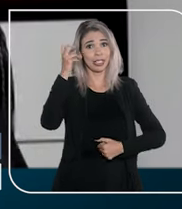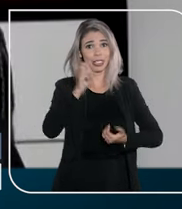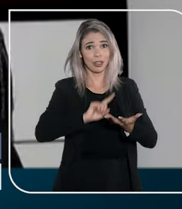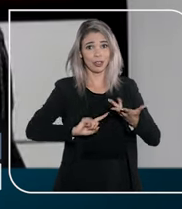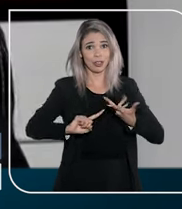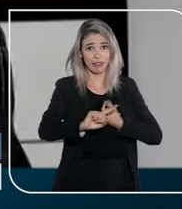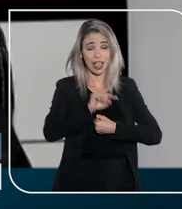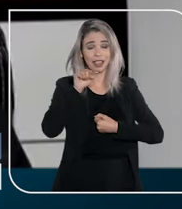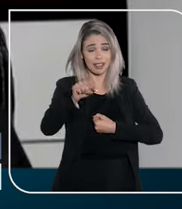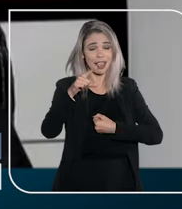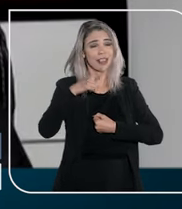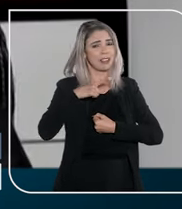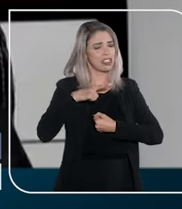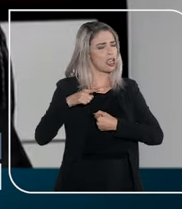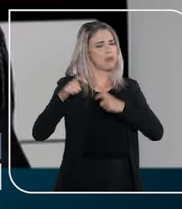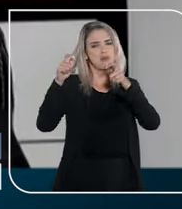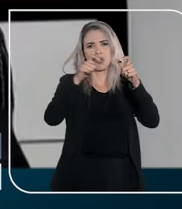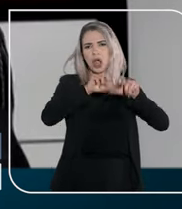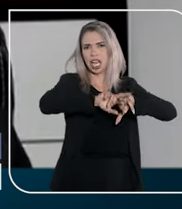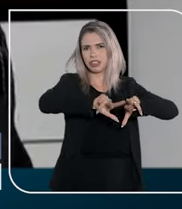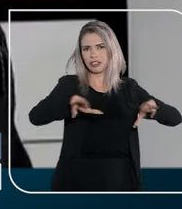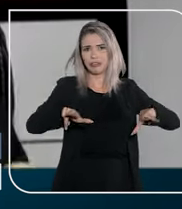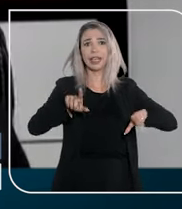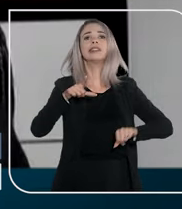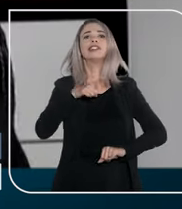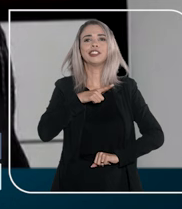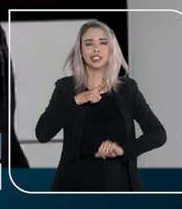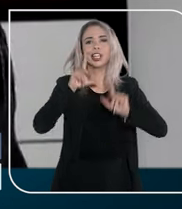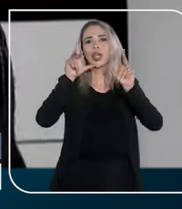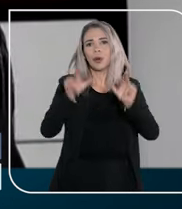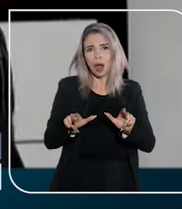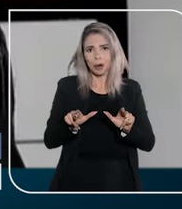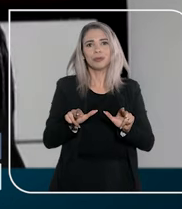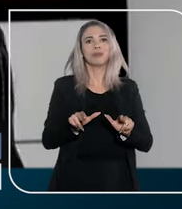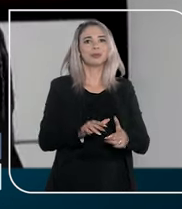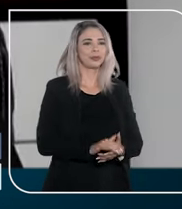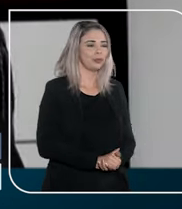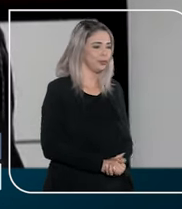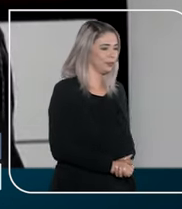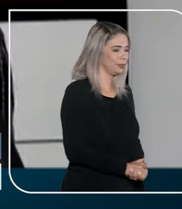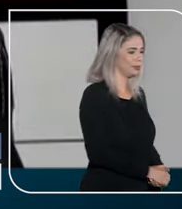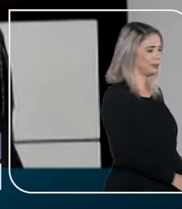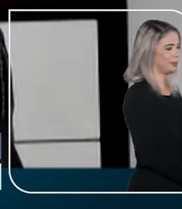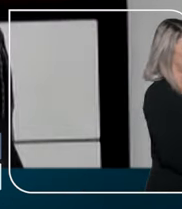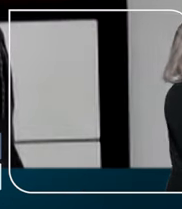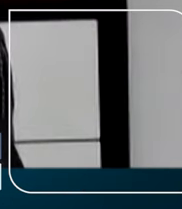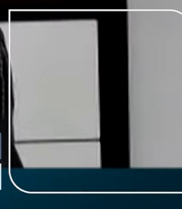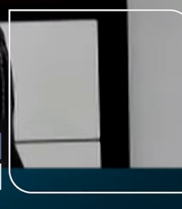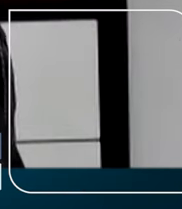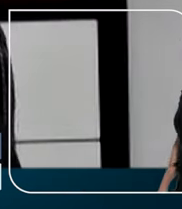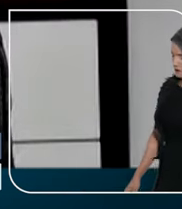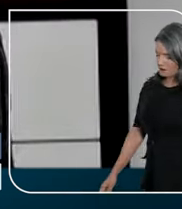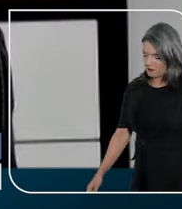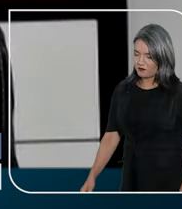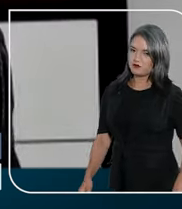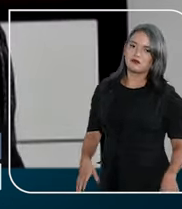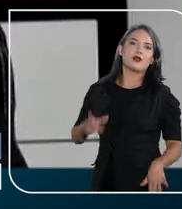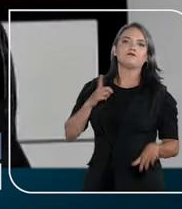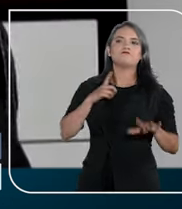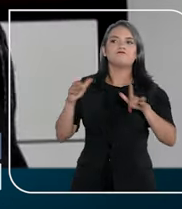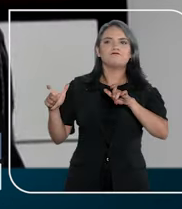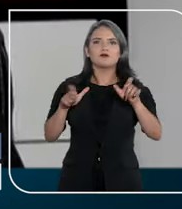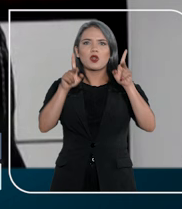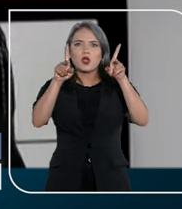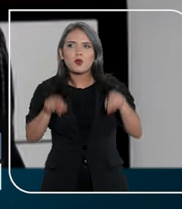tiveram para tudo quanto é lado. Até que nós chegamos nas cortes superiores, e o Supremo, na súmula 44, que